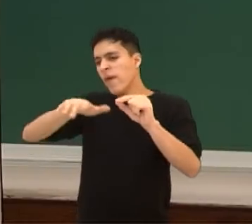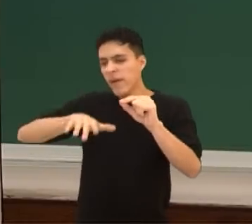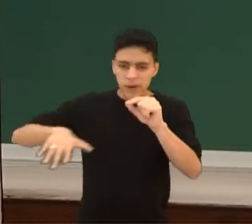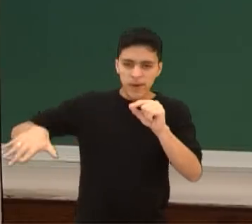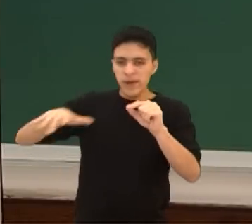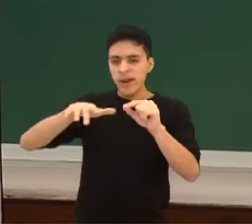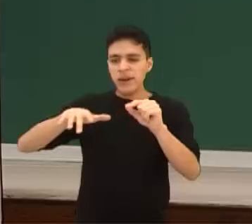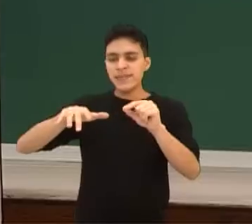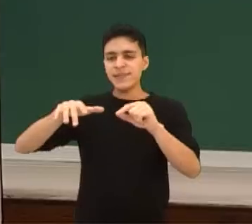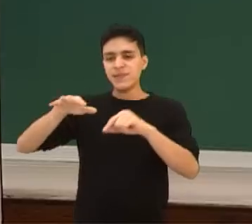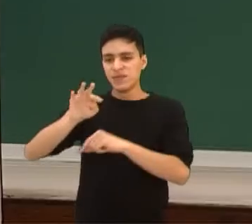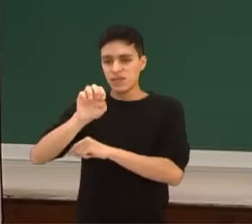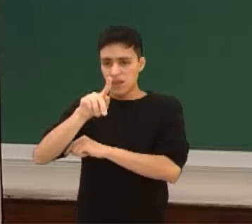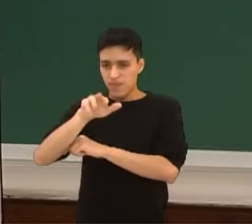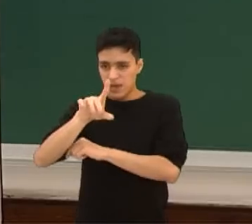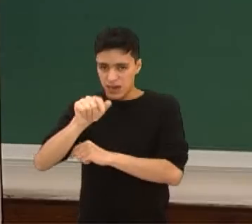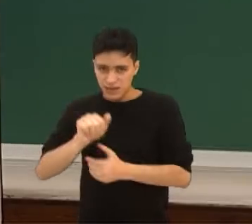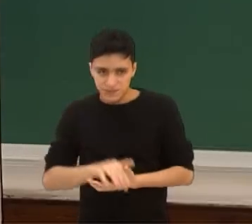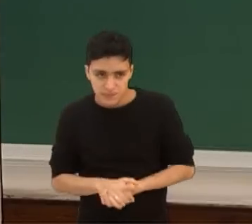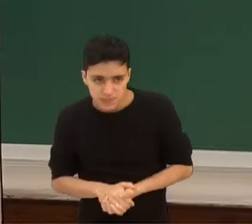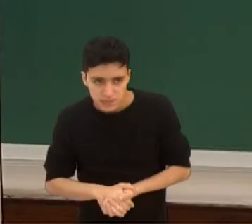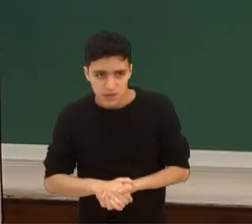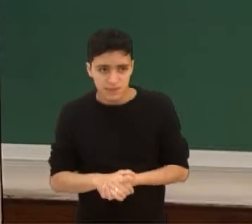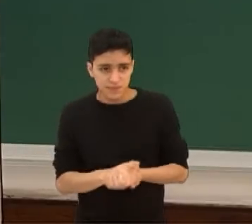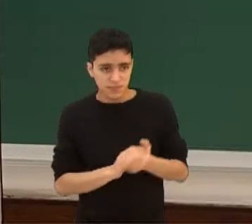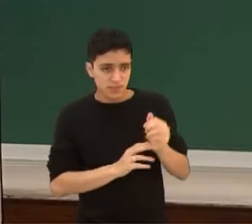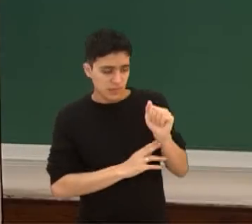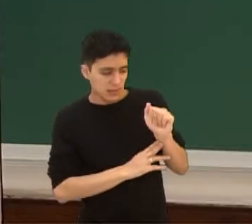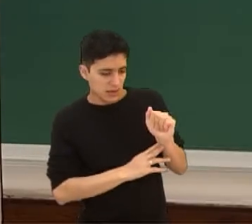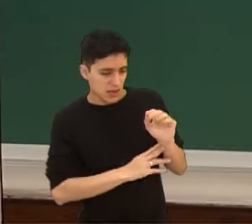na região temperada. Nós temos aqui